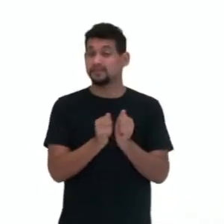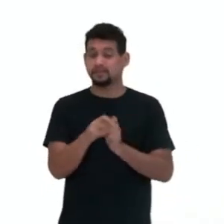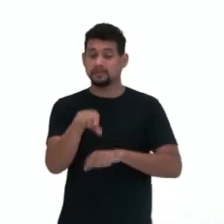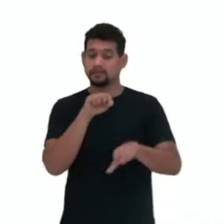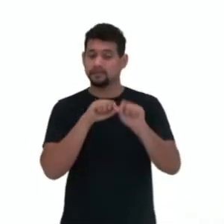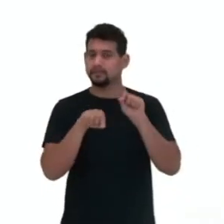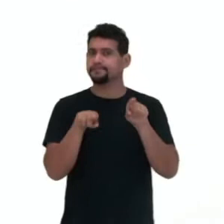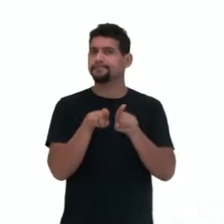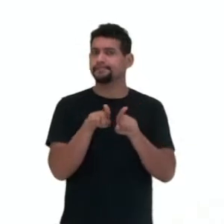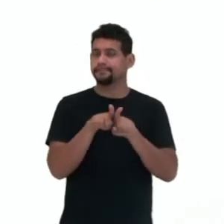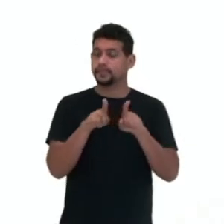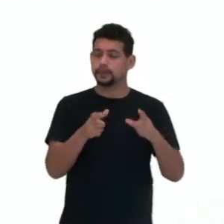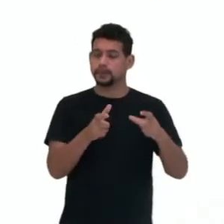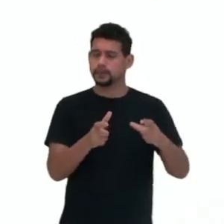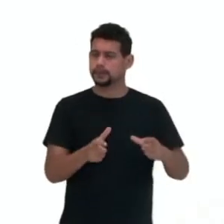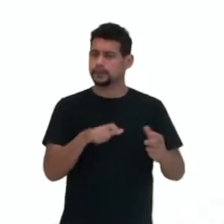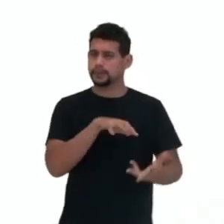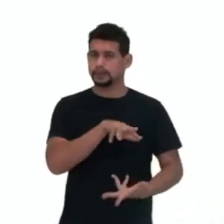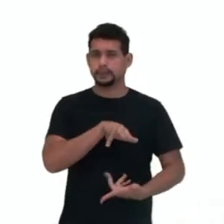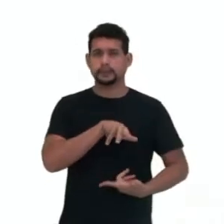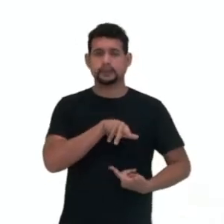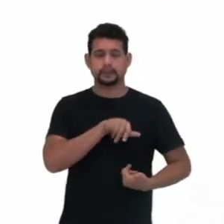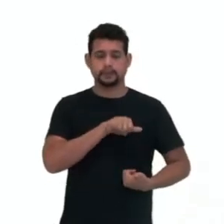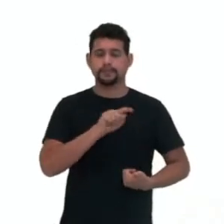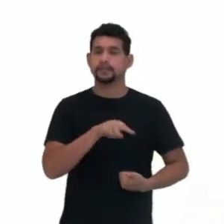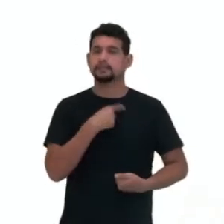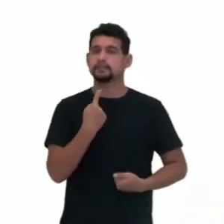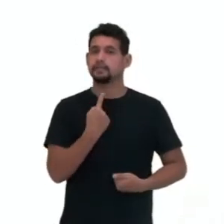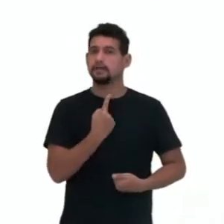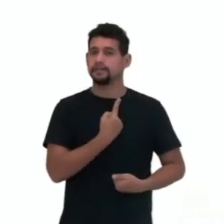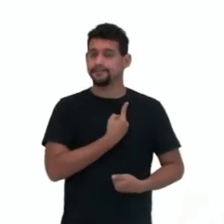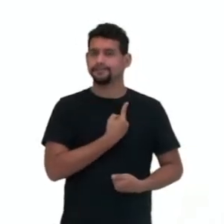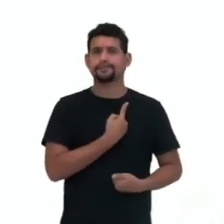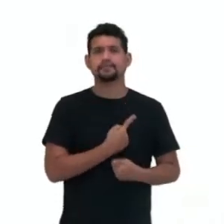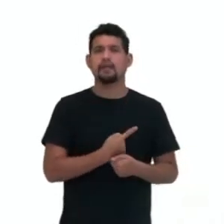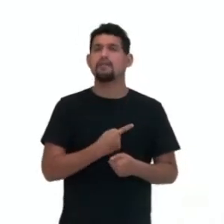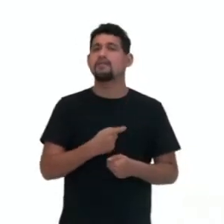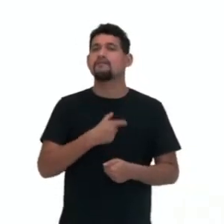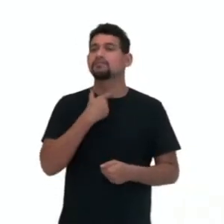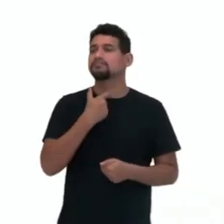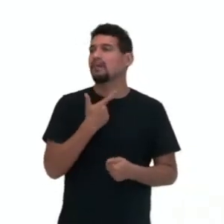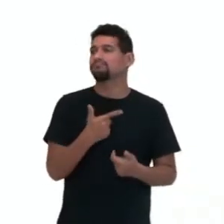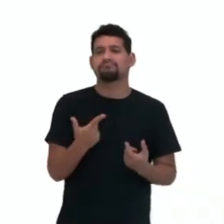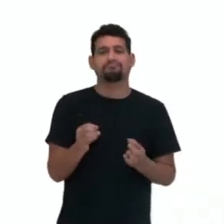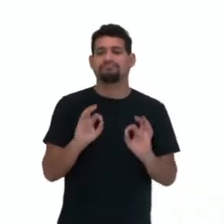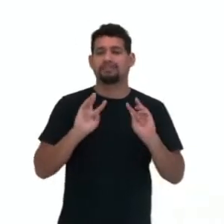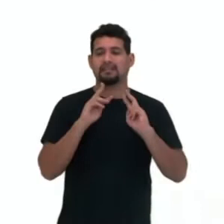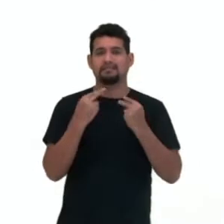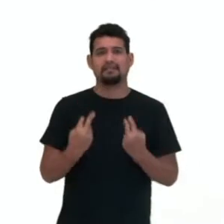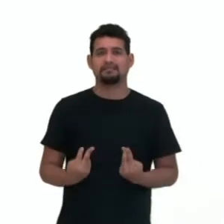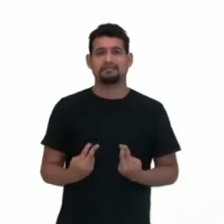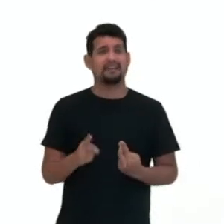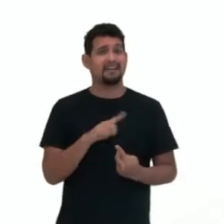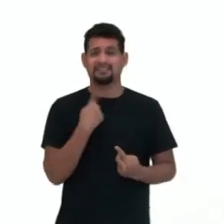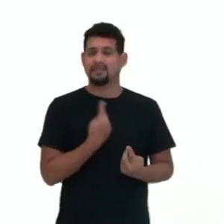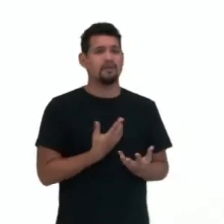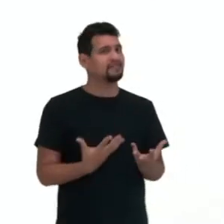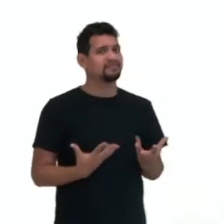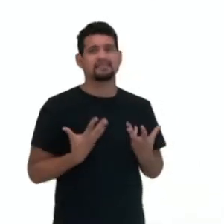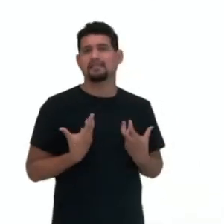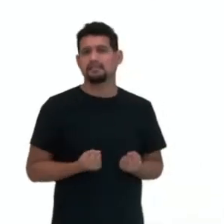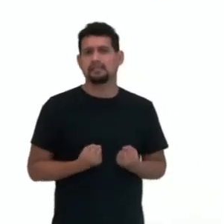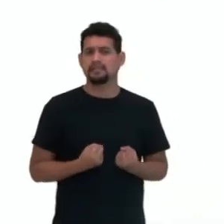decisório local e global. Nós somos o futuro sem voz da humanidade. Nós não aceitaremos mais